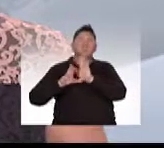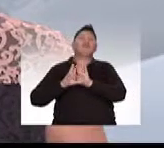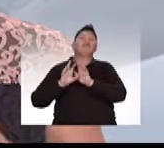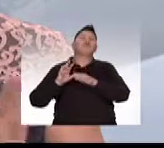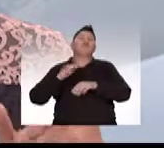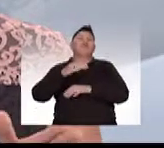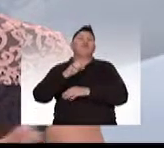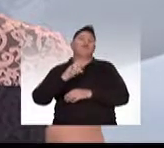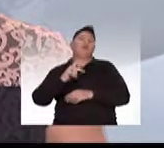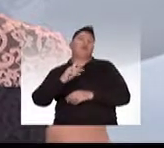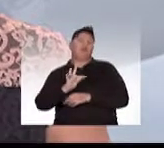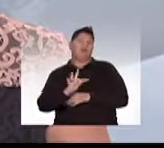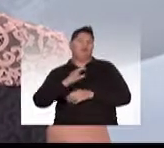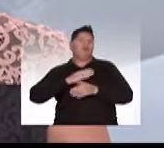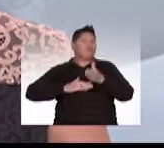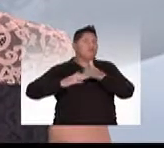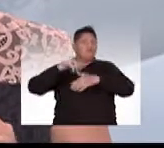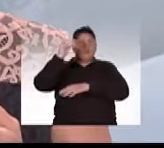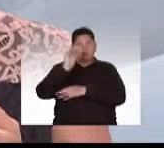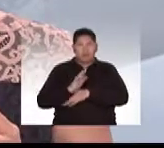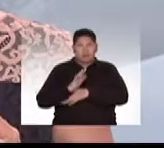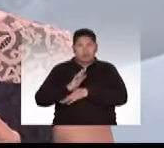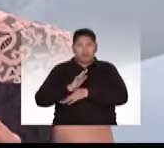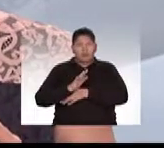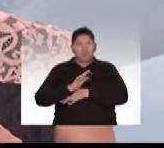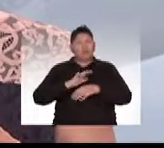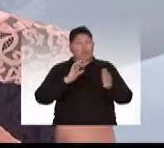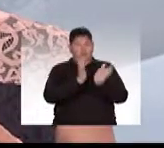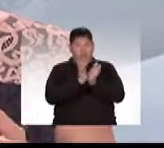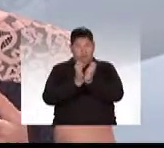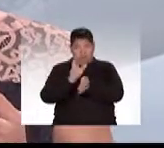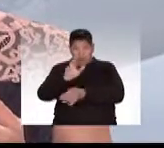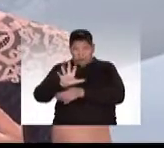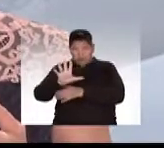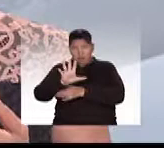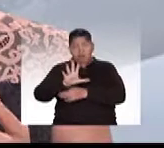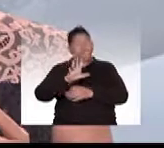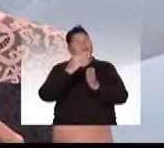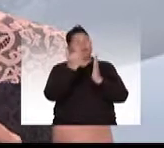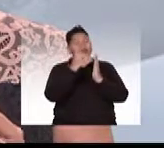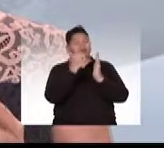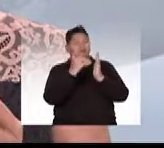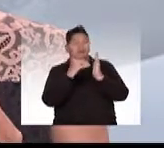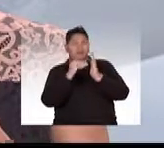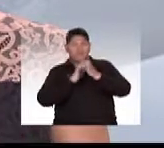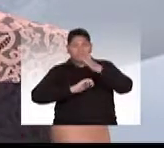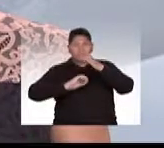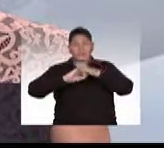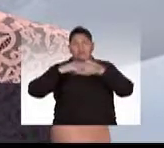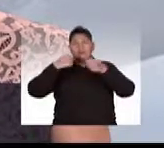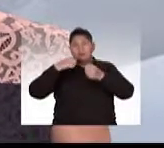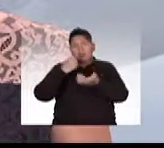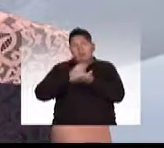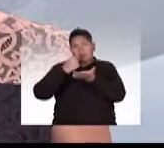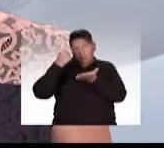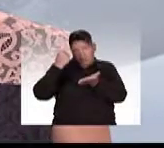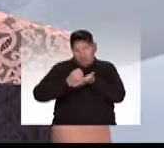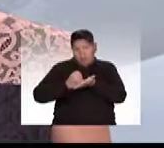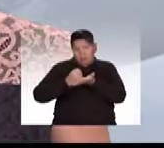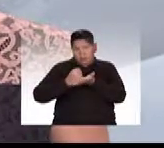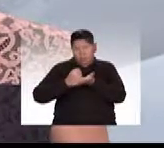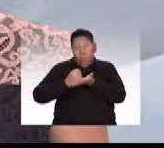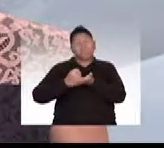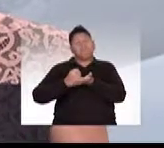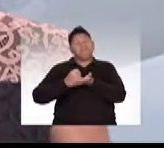do MPT em todo o Brasil. As procuradorias regionais listam as empresas que devem contratar os trabalhadores